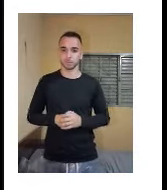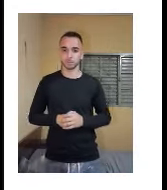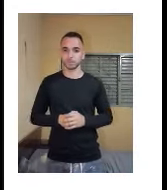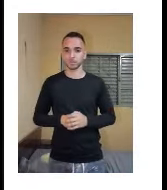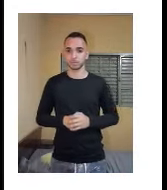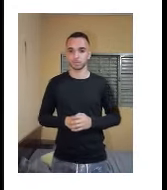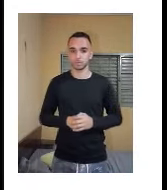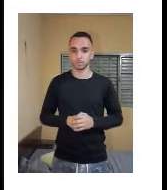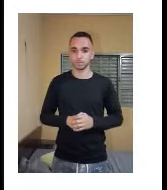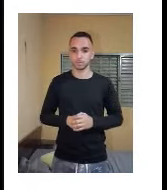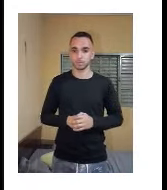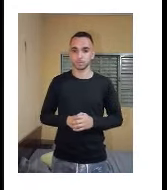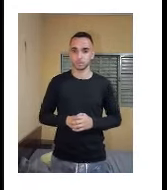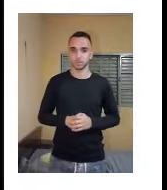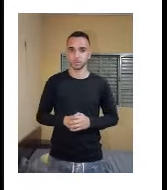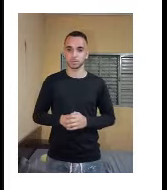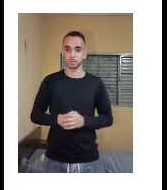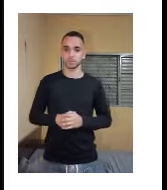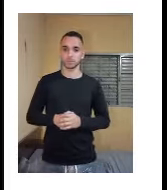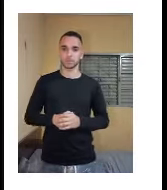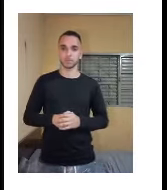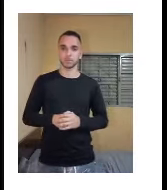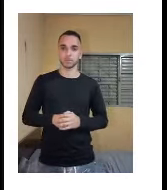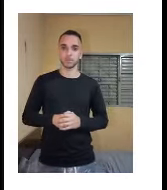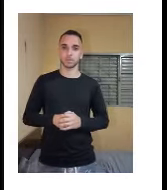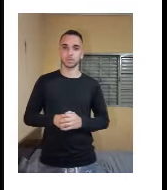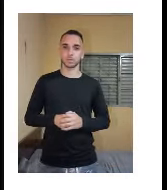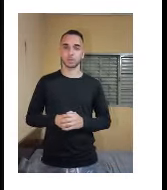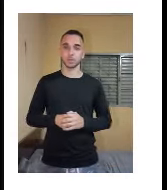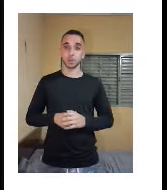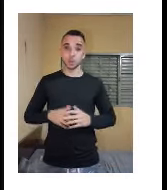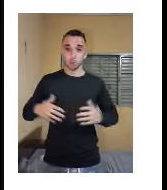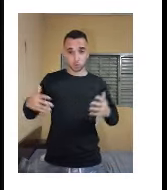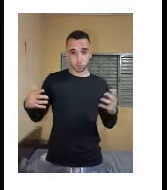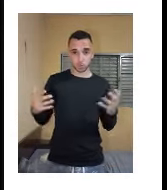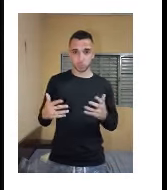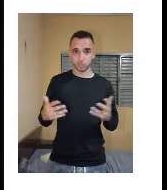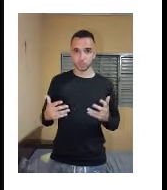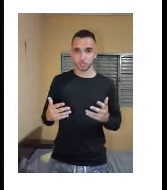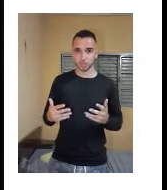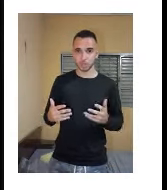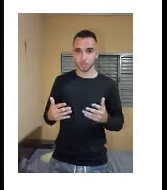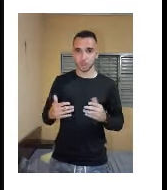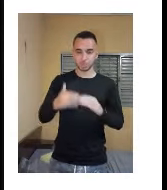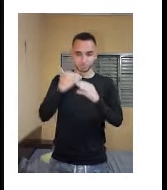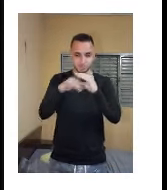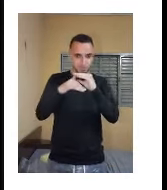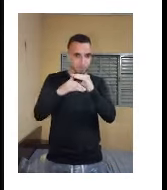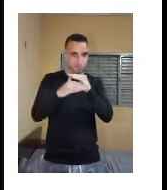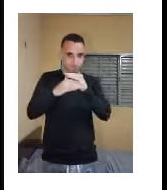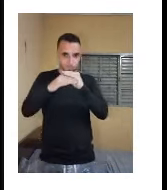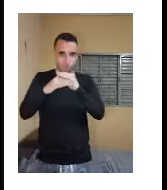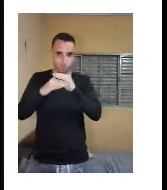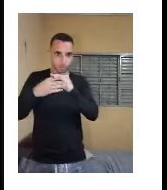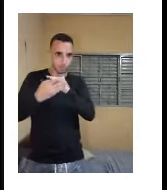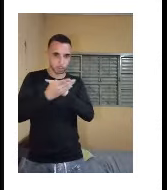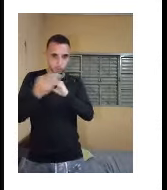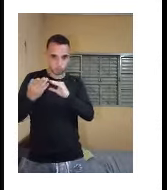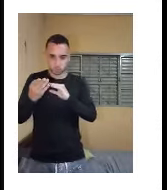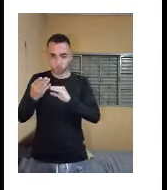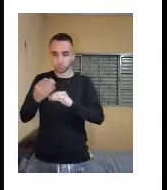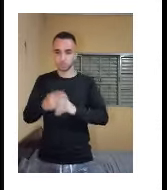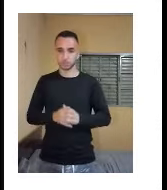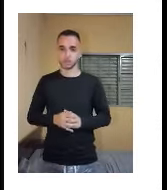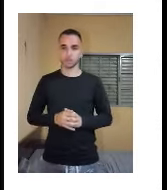E aí a mensagem do Papa, né, foi bastante clara, né, e eu trago mais uma vez aqui,